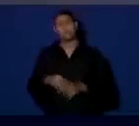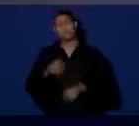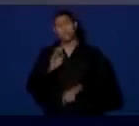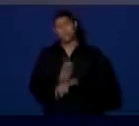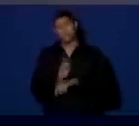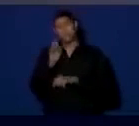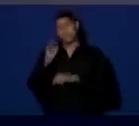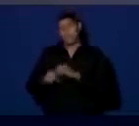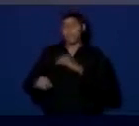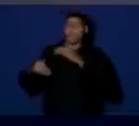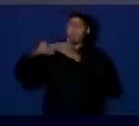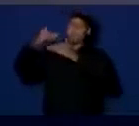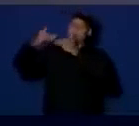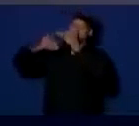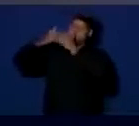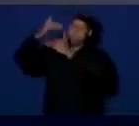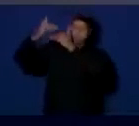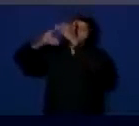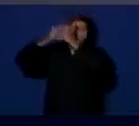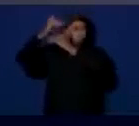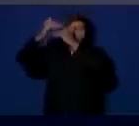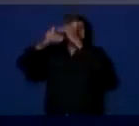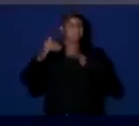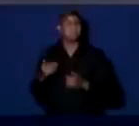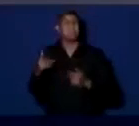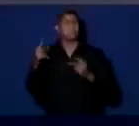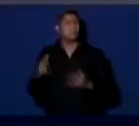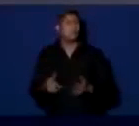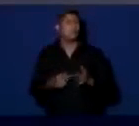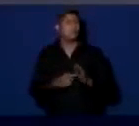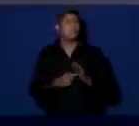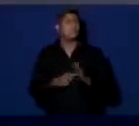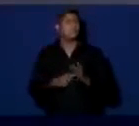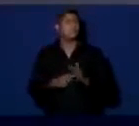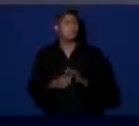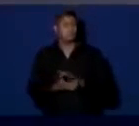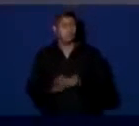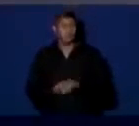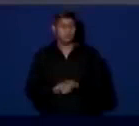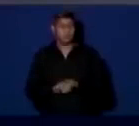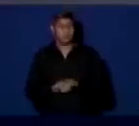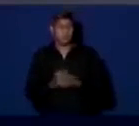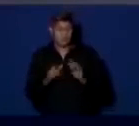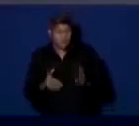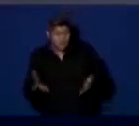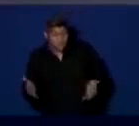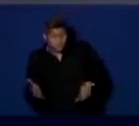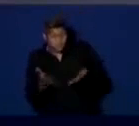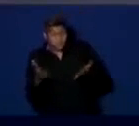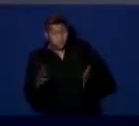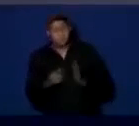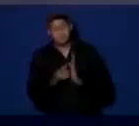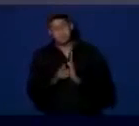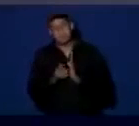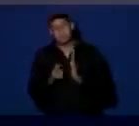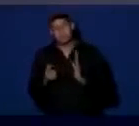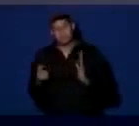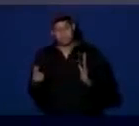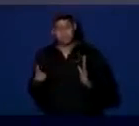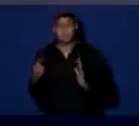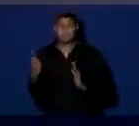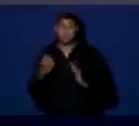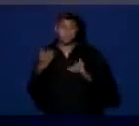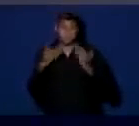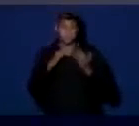Estado é o motor desenvolventista do PIB. O Estado é o indutor do PIB. Então, dado que a gente